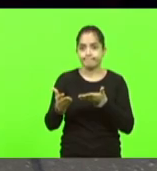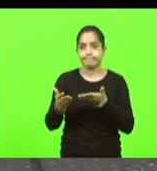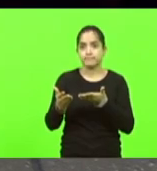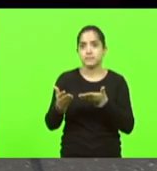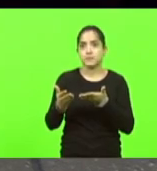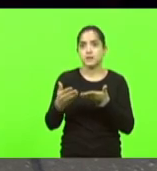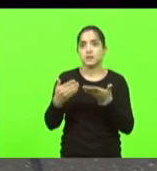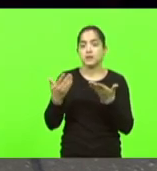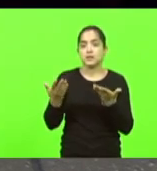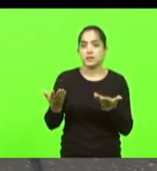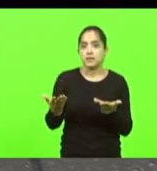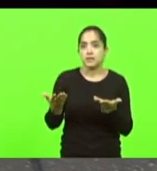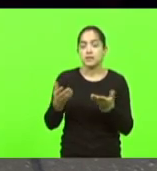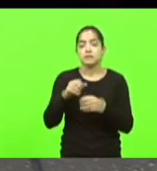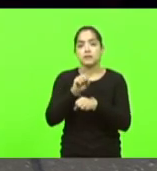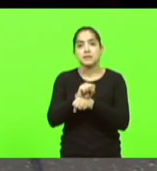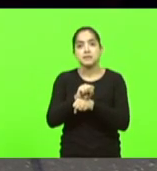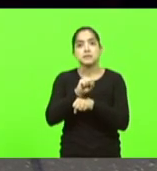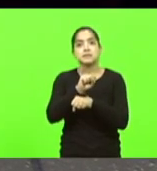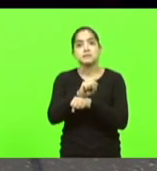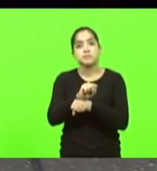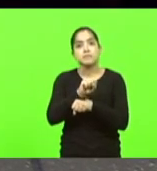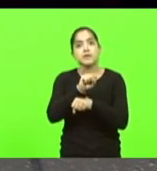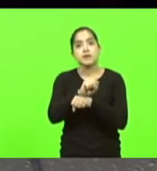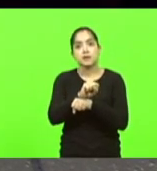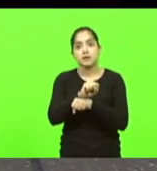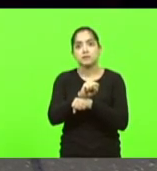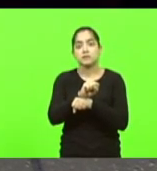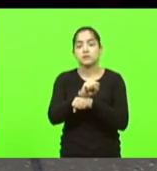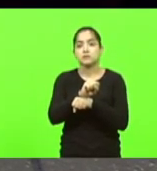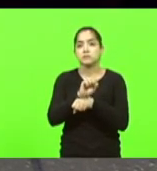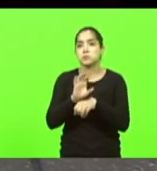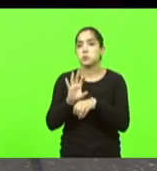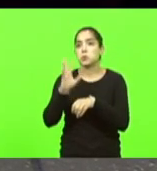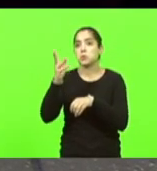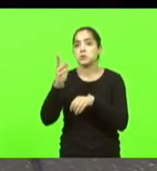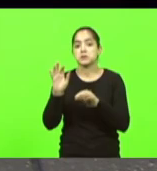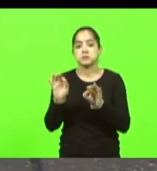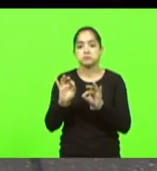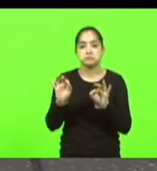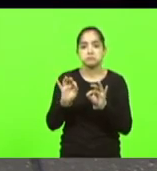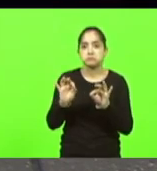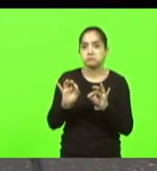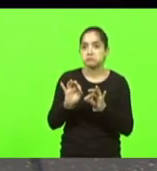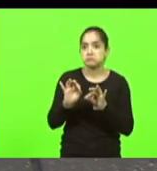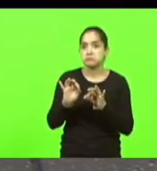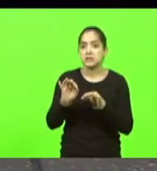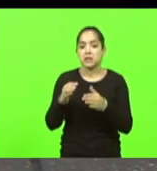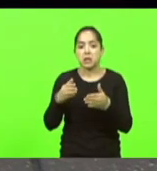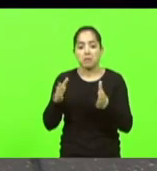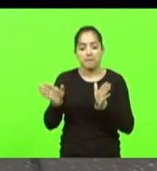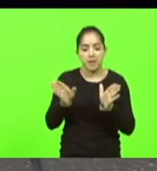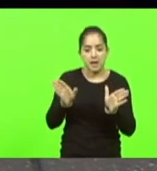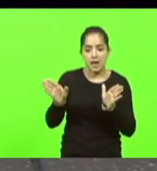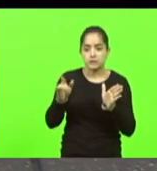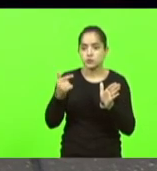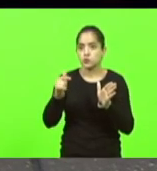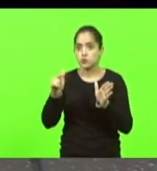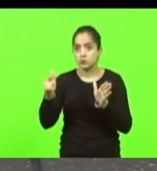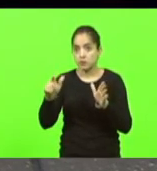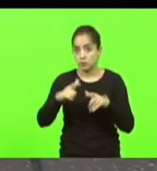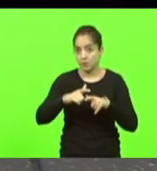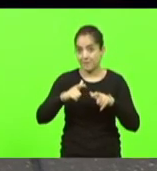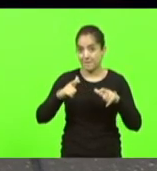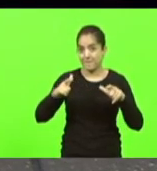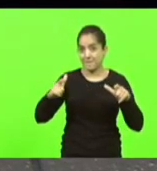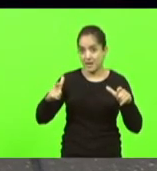e ficar esperando aquilo que não acontece o que não tem prazo quando a grande maioria